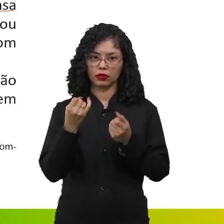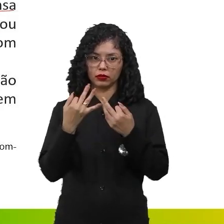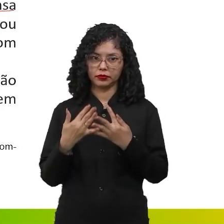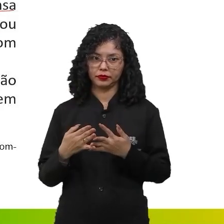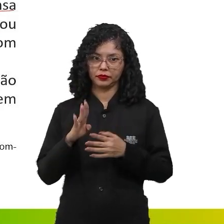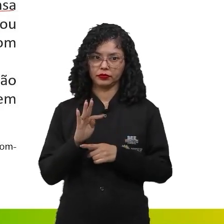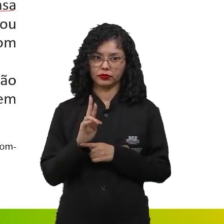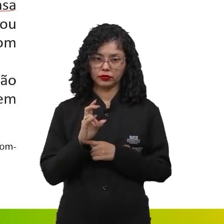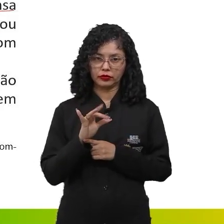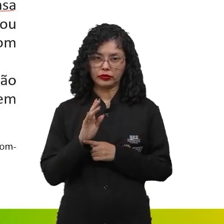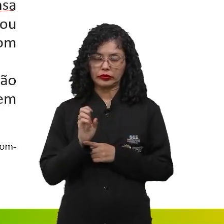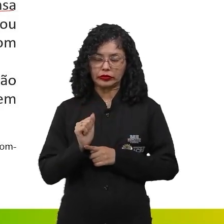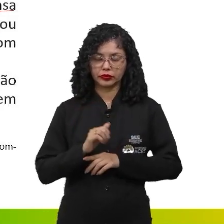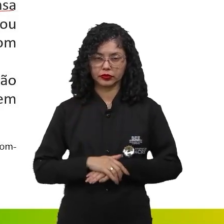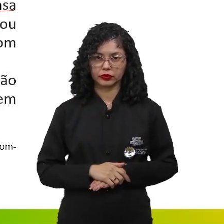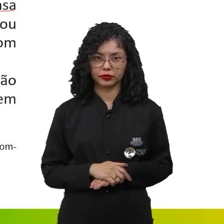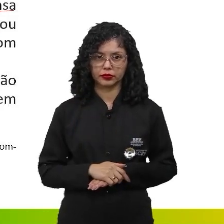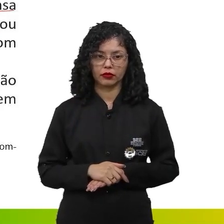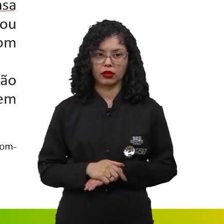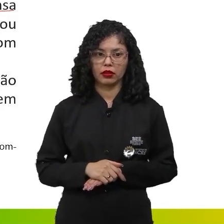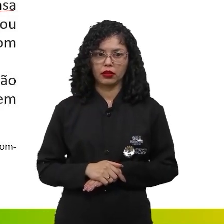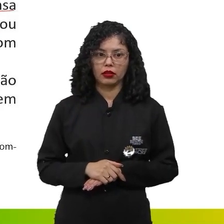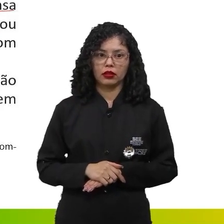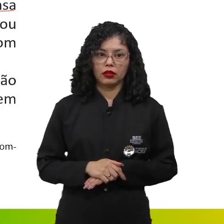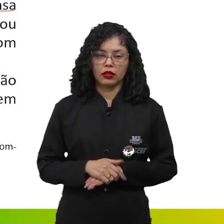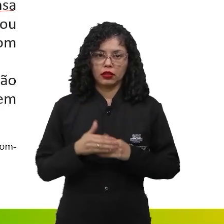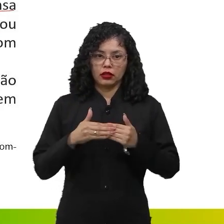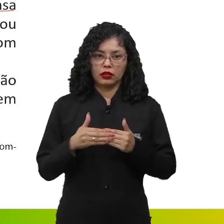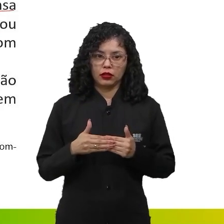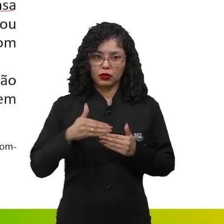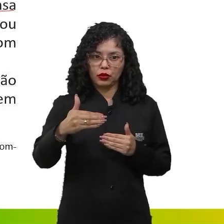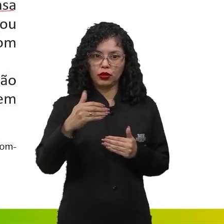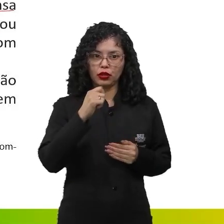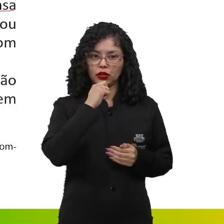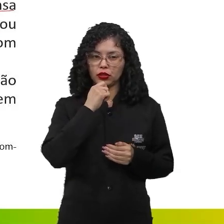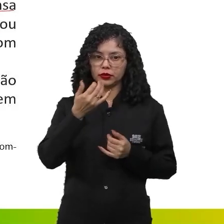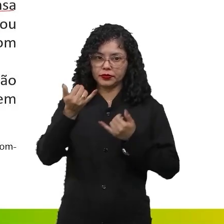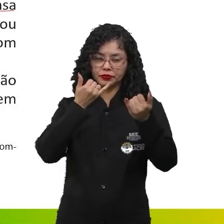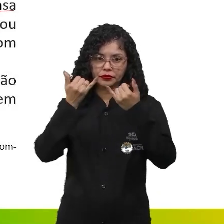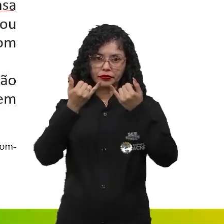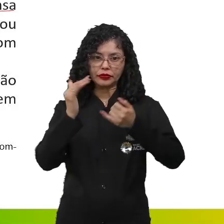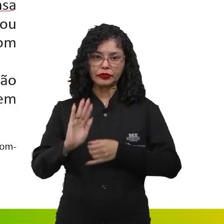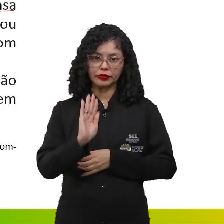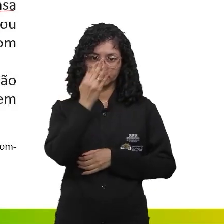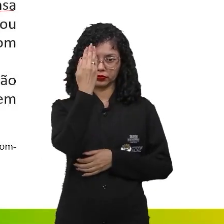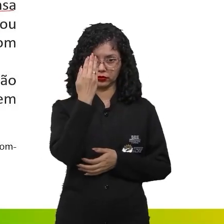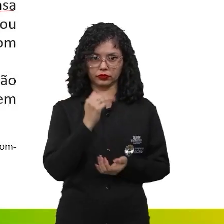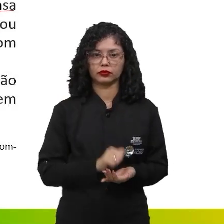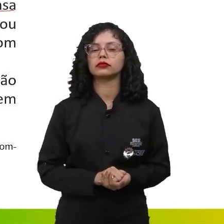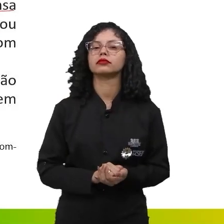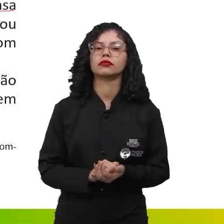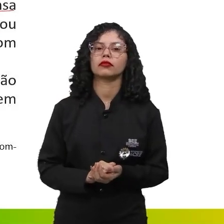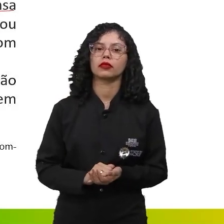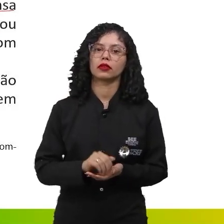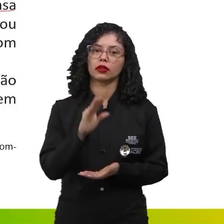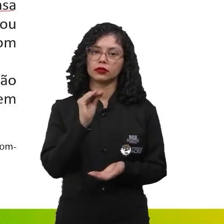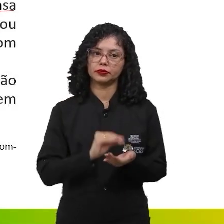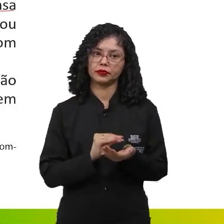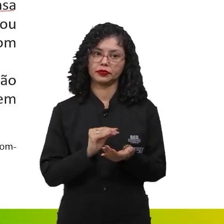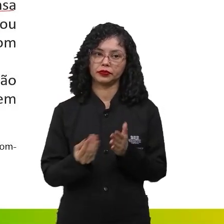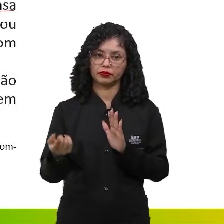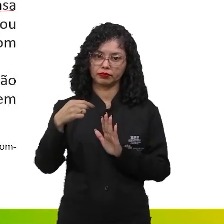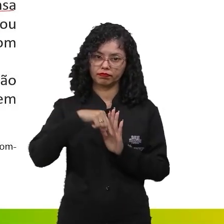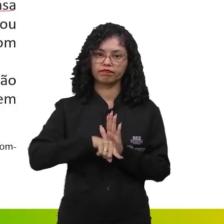imunização, explica Barcelos. Para além disso, a disseminação de informações falsas